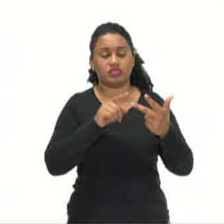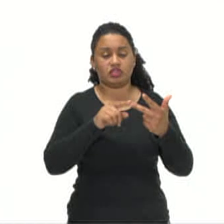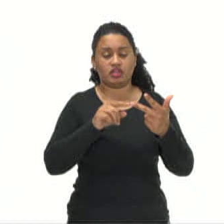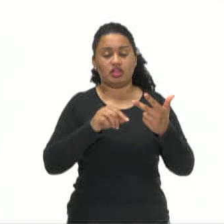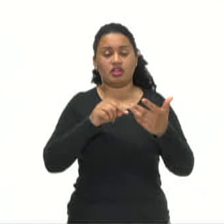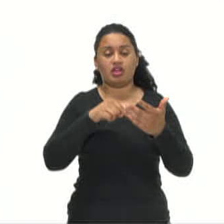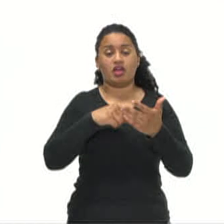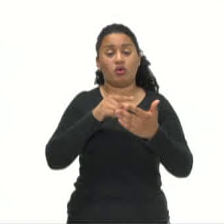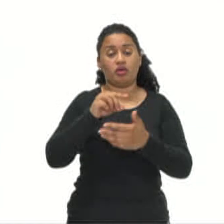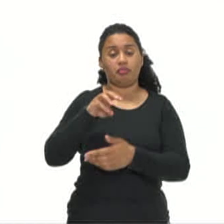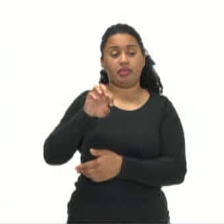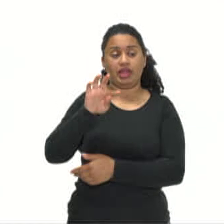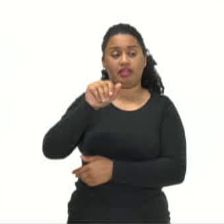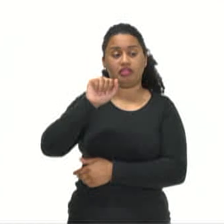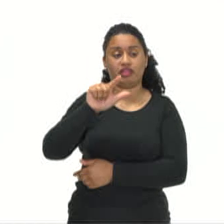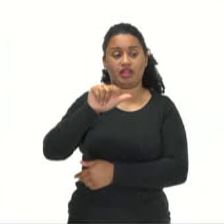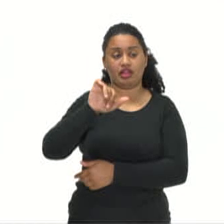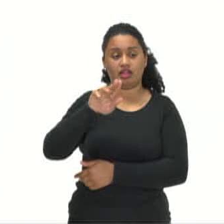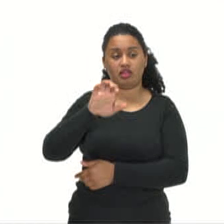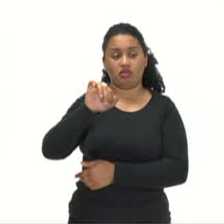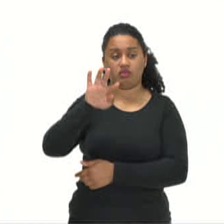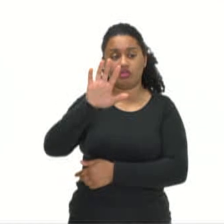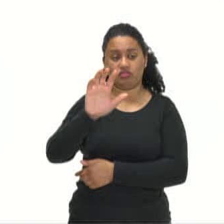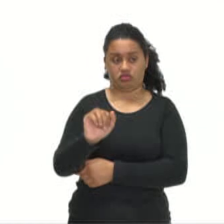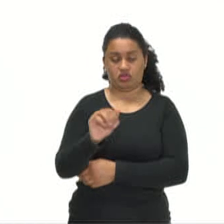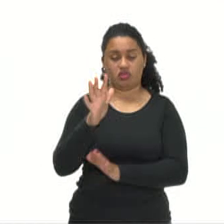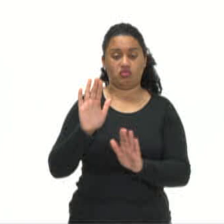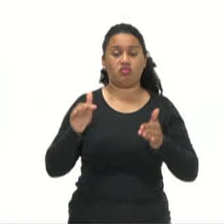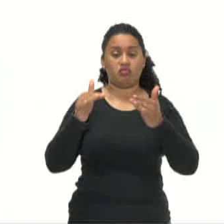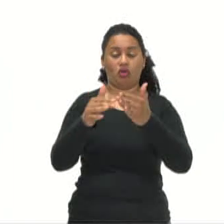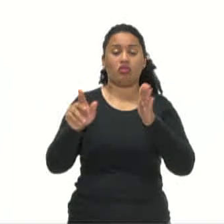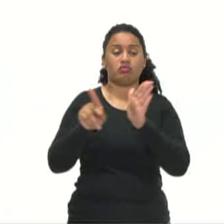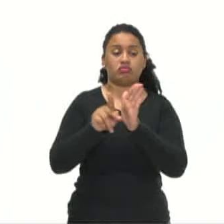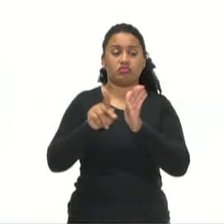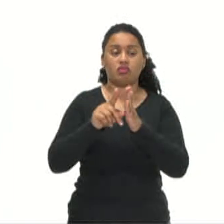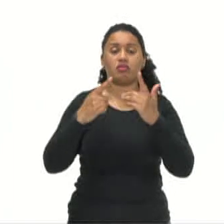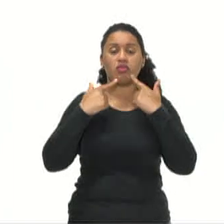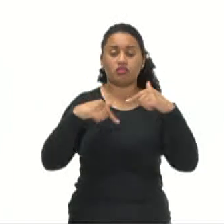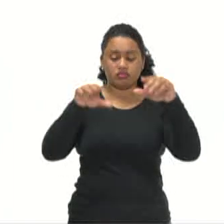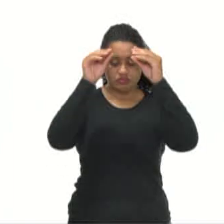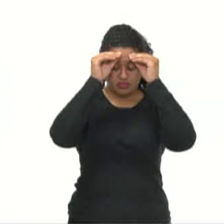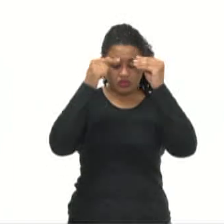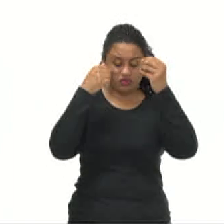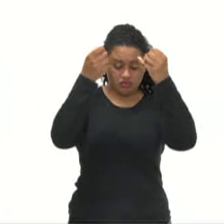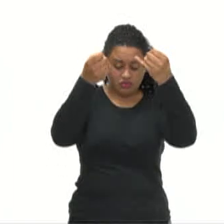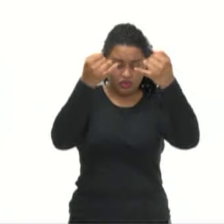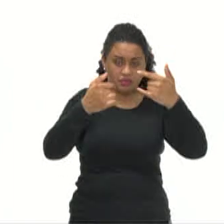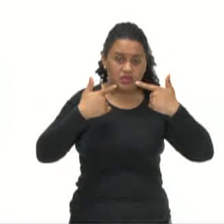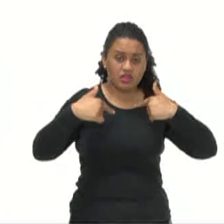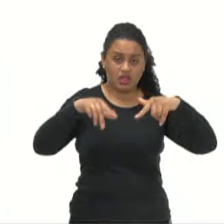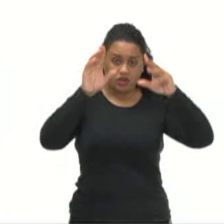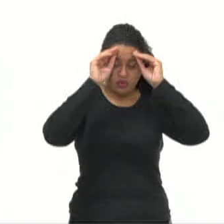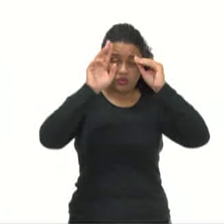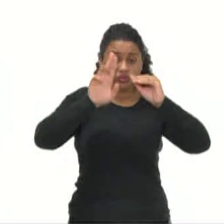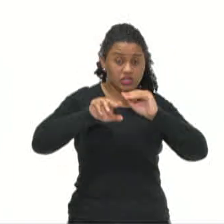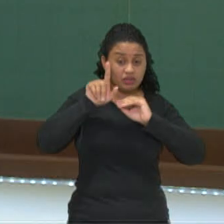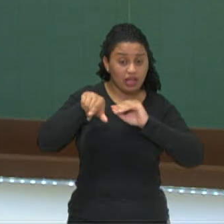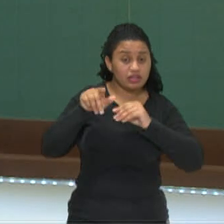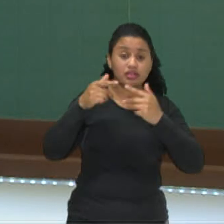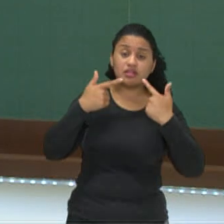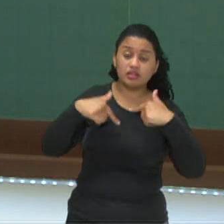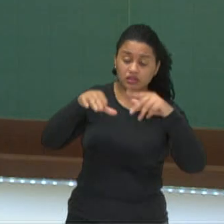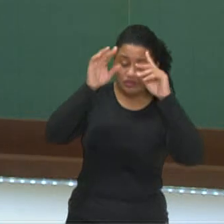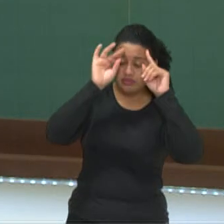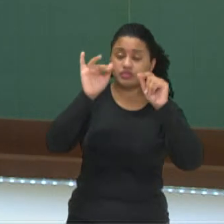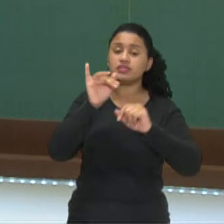foco na própria linguagem. O que significa isso? Quando eu vou explicar uma determinada linguagem, utilizando ela mesma. Por exemplo,